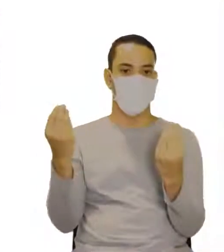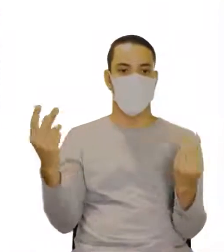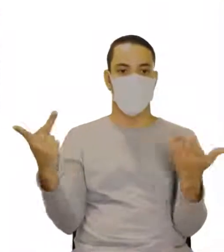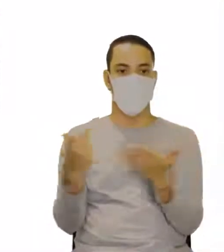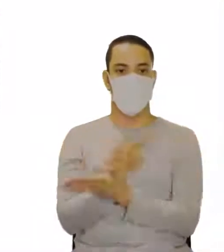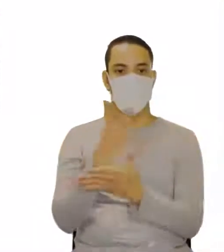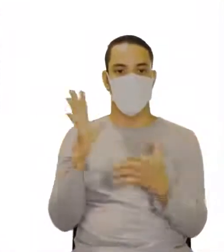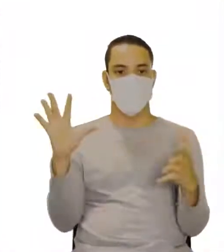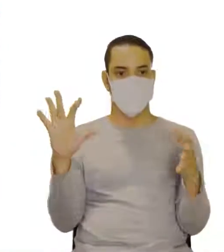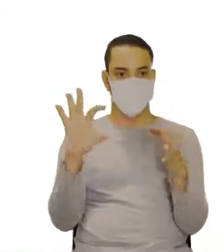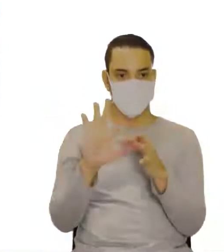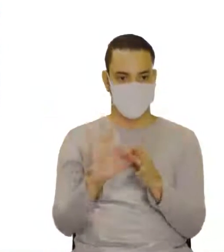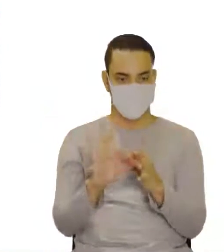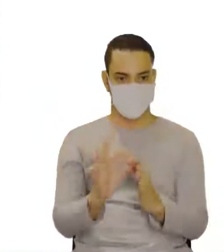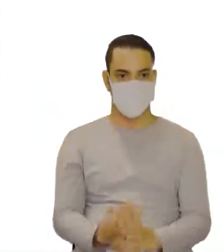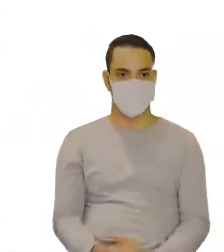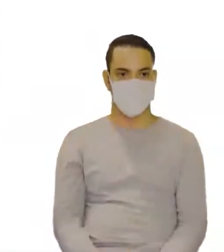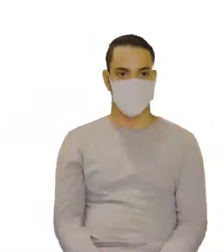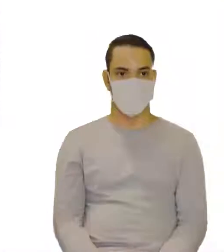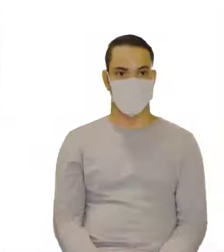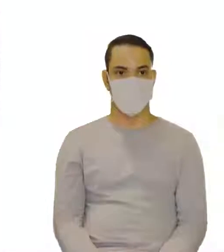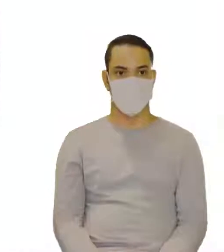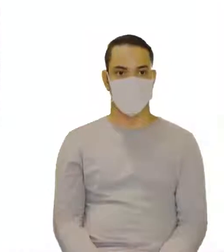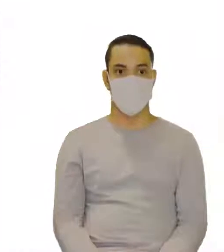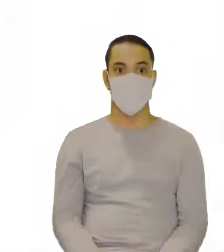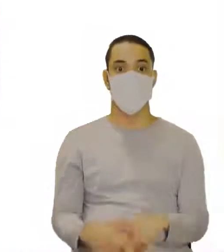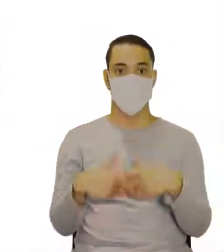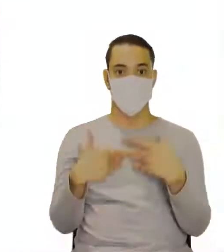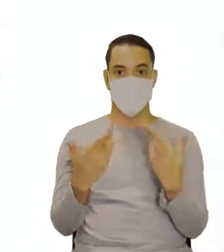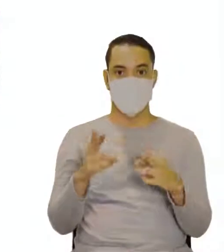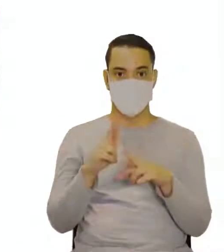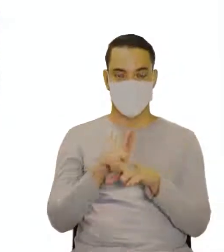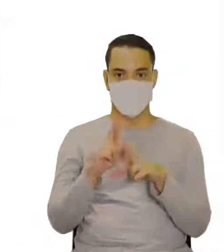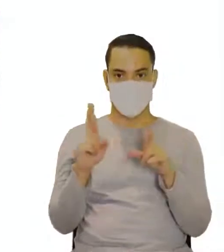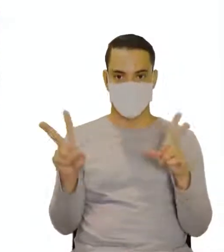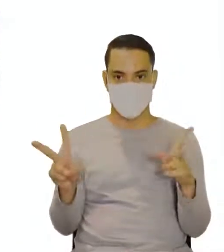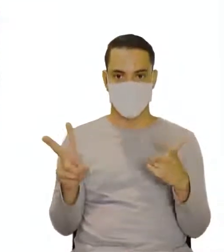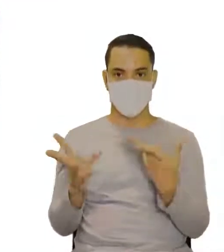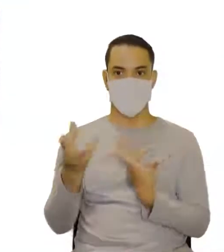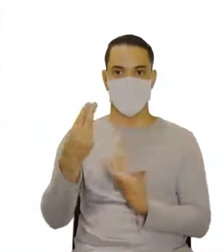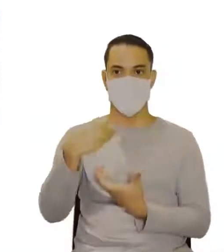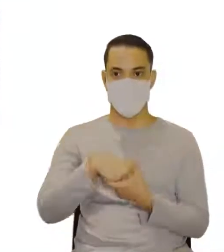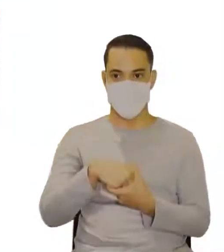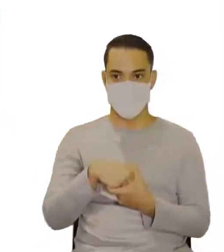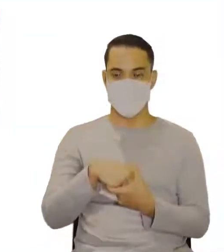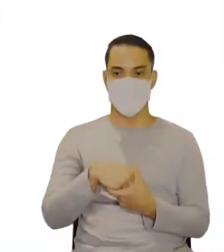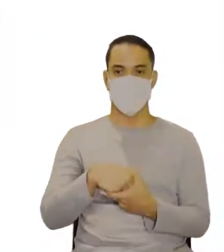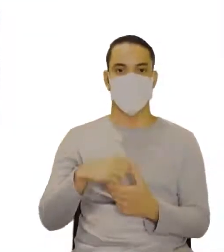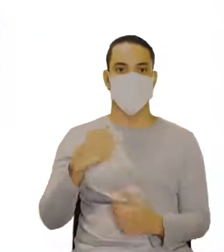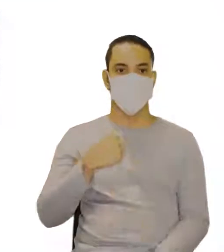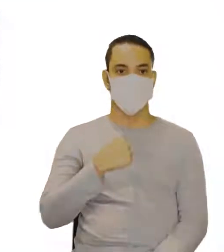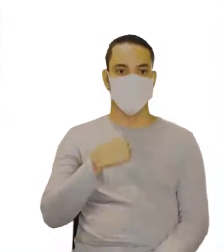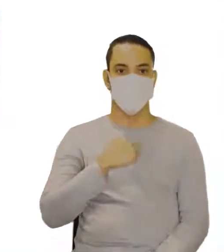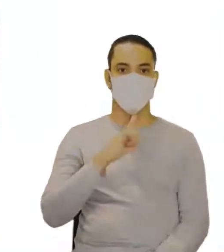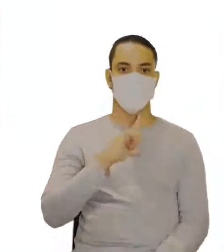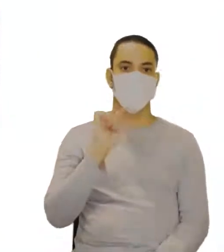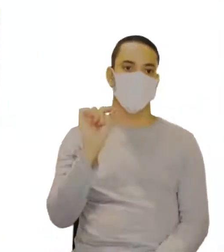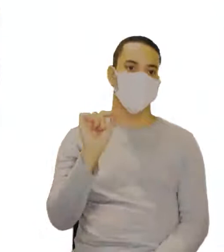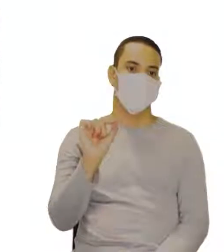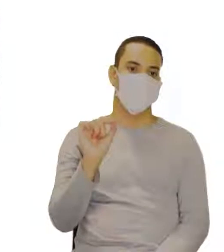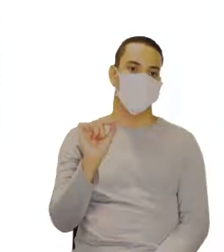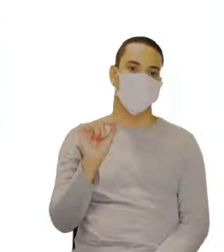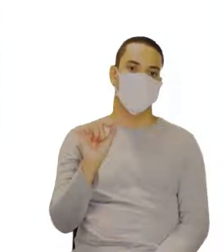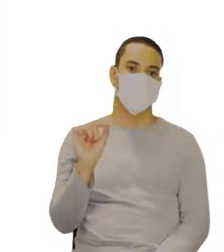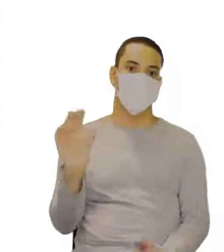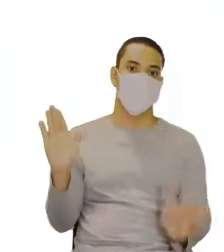associadas essas pilhas aqui. A configuração, pessoal, é diferente. Lá em série, eu entrava num terminal e